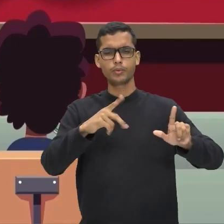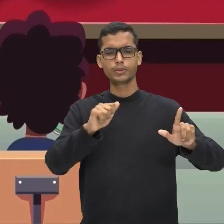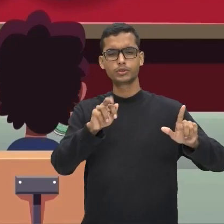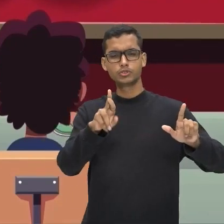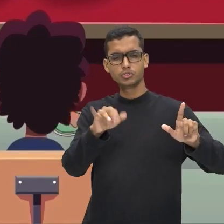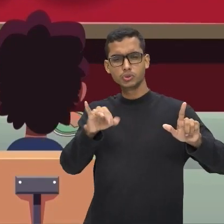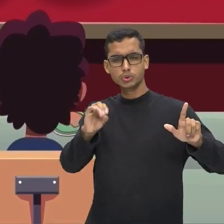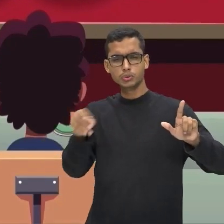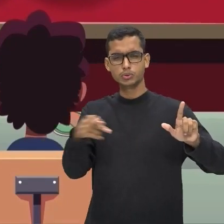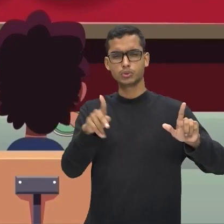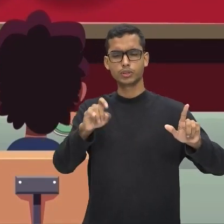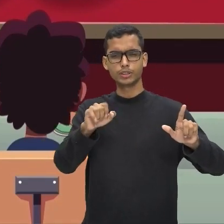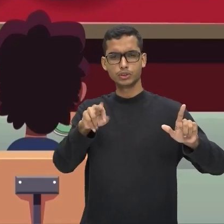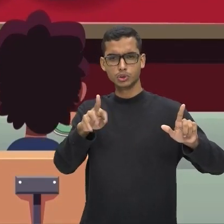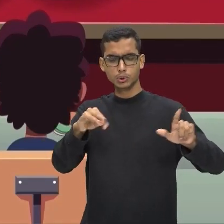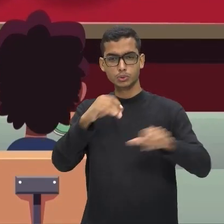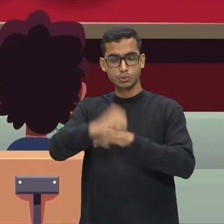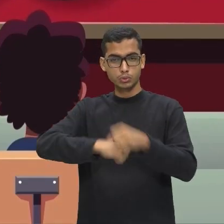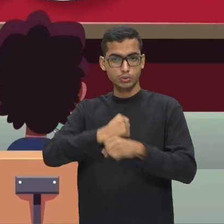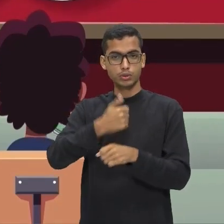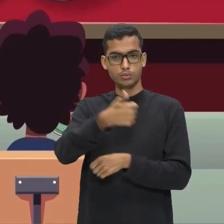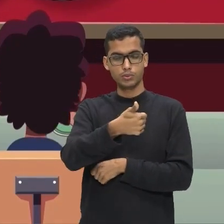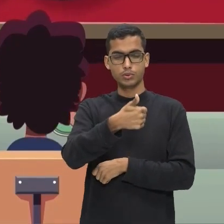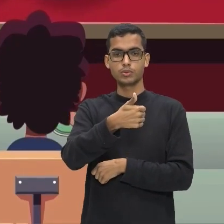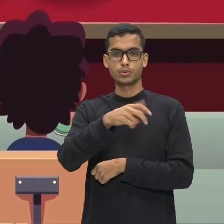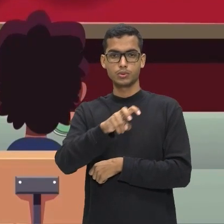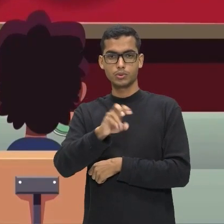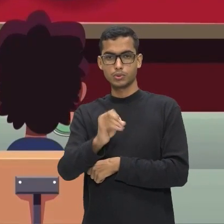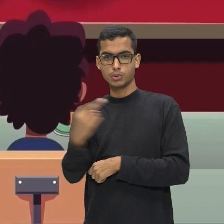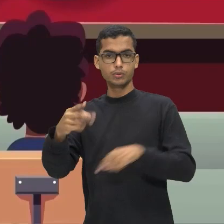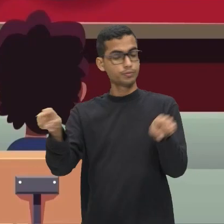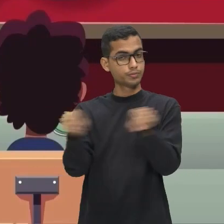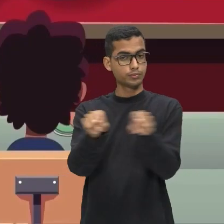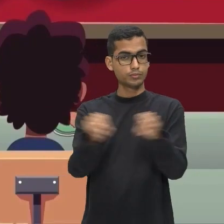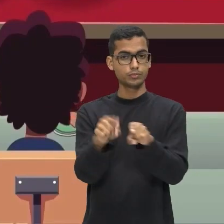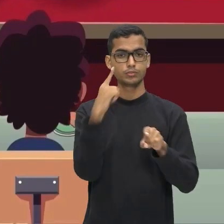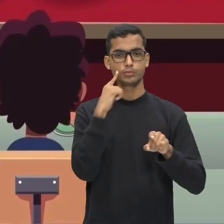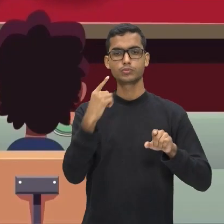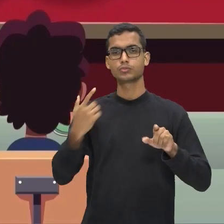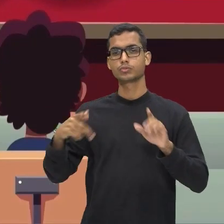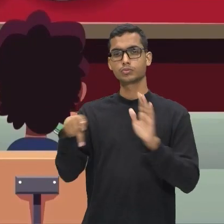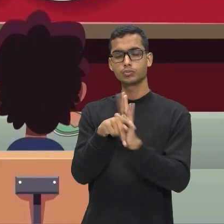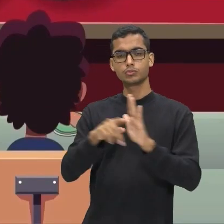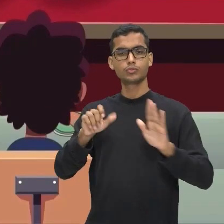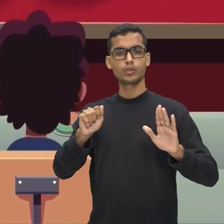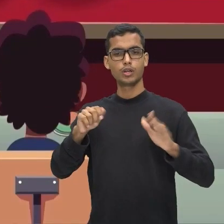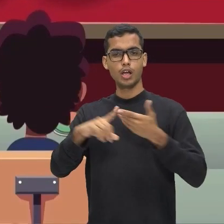de 1502 e mais tarde no Planisfério de Antônio Sanches de